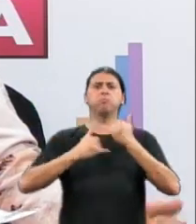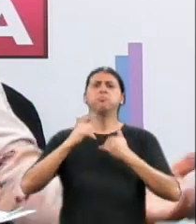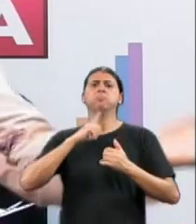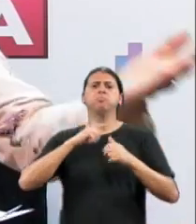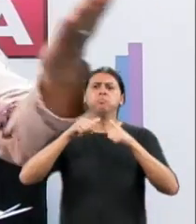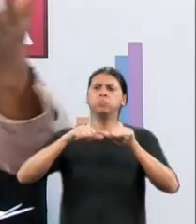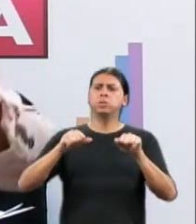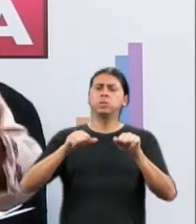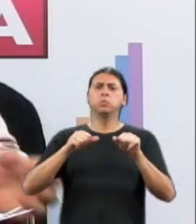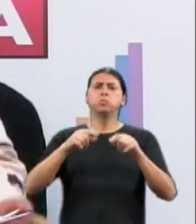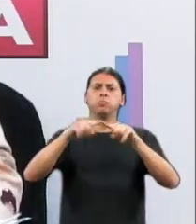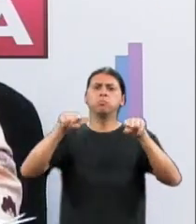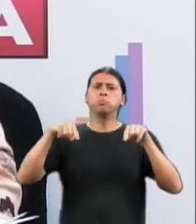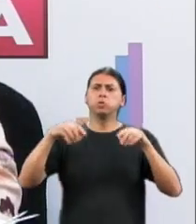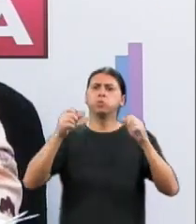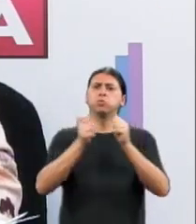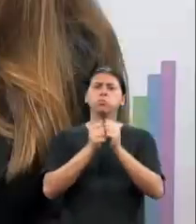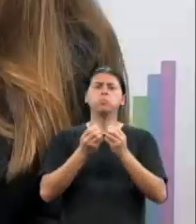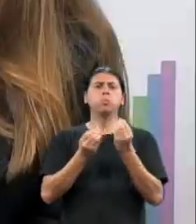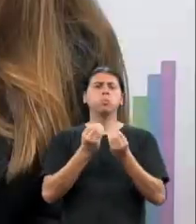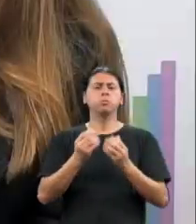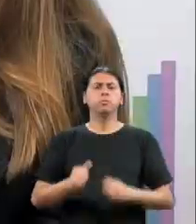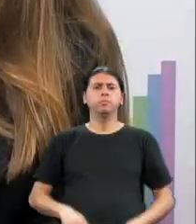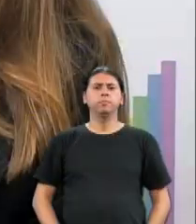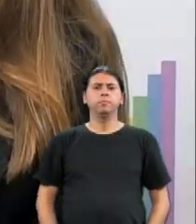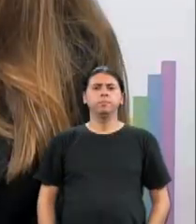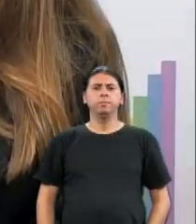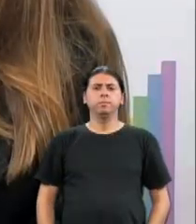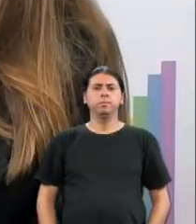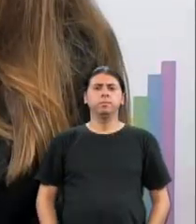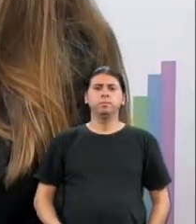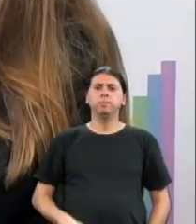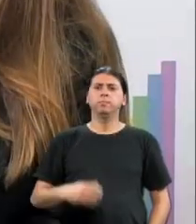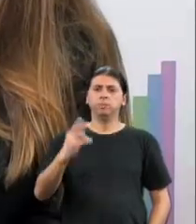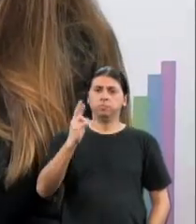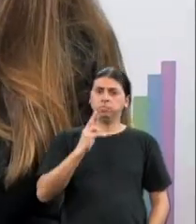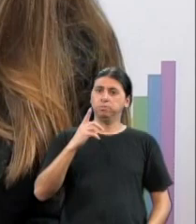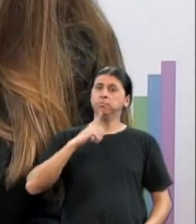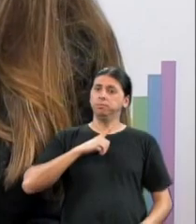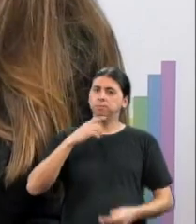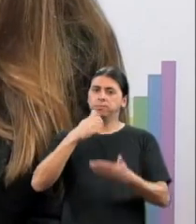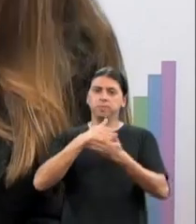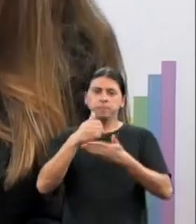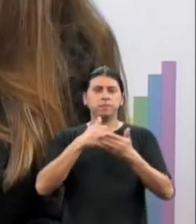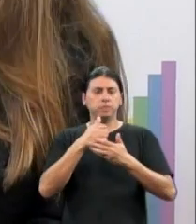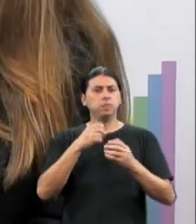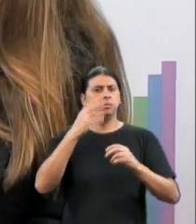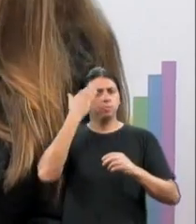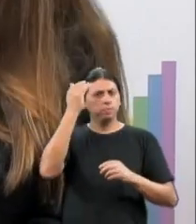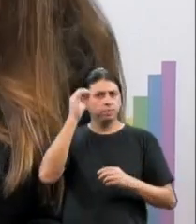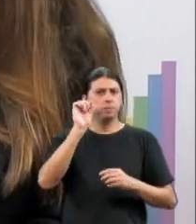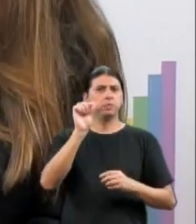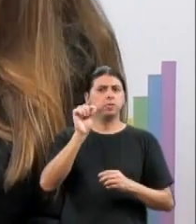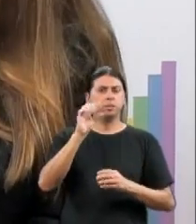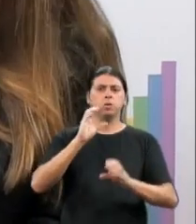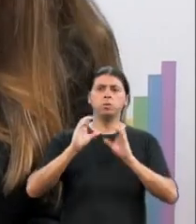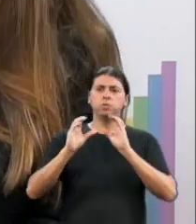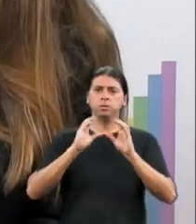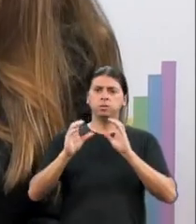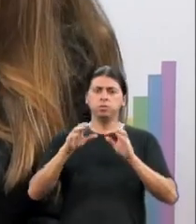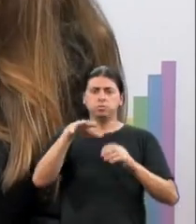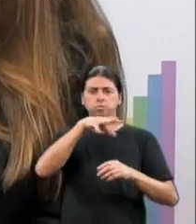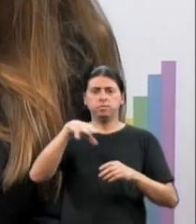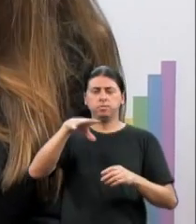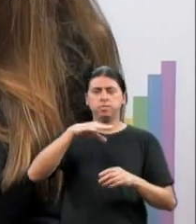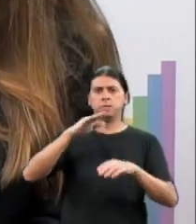estão entrando nas salas de aula. Elas estão entrando basicamente nessa perspectiva da comunicação.